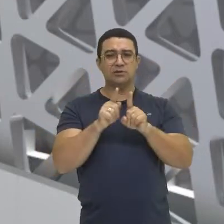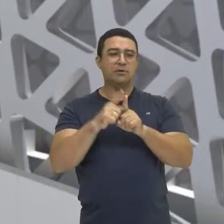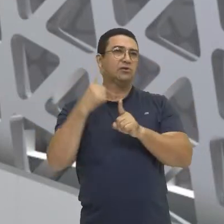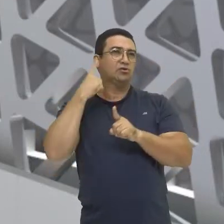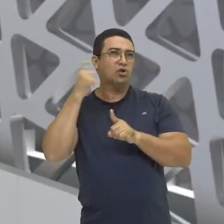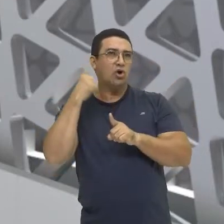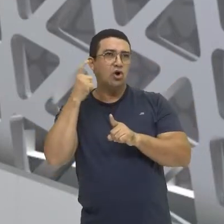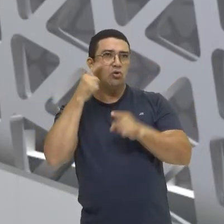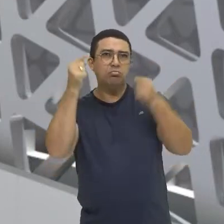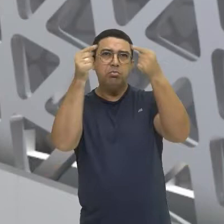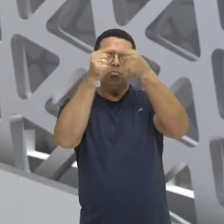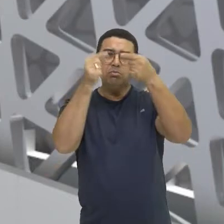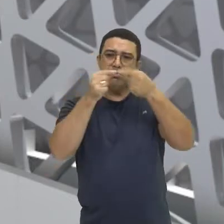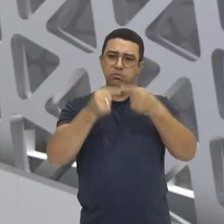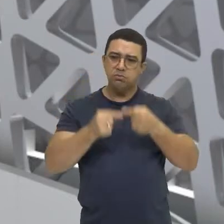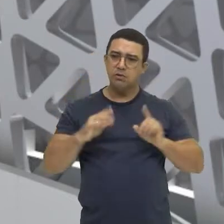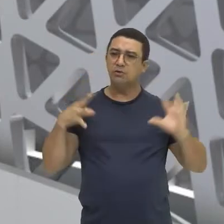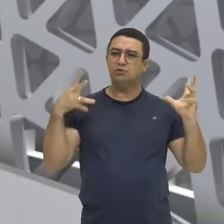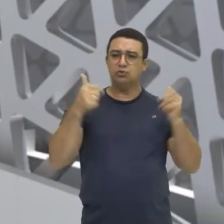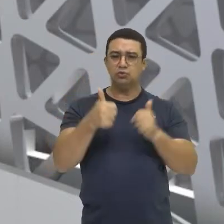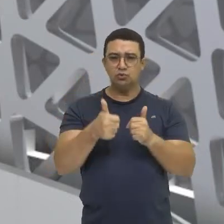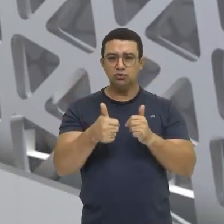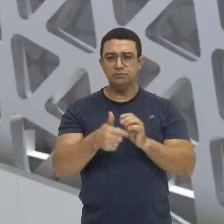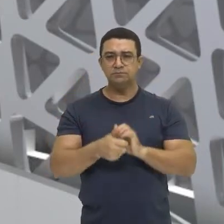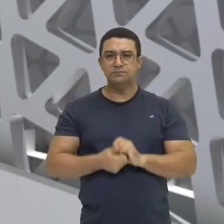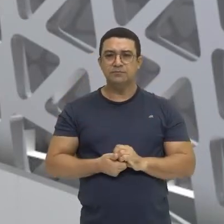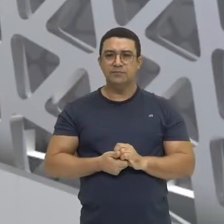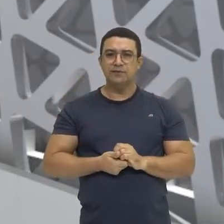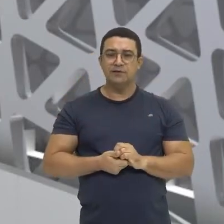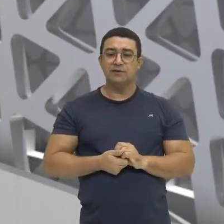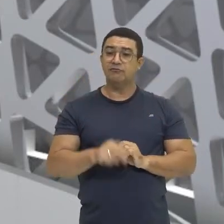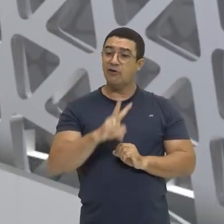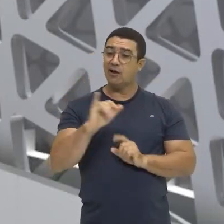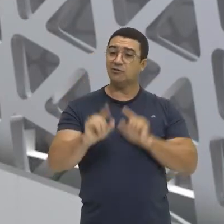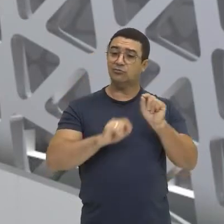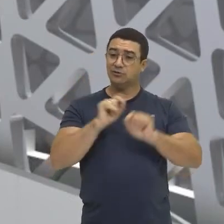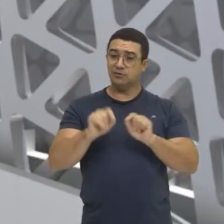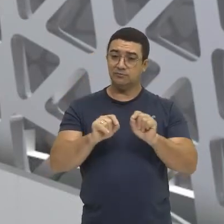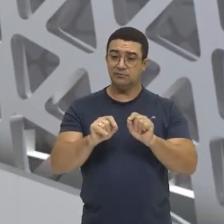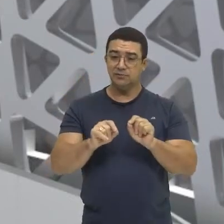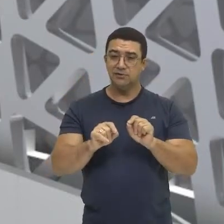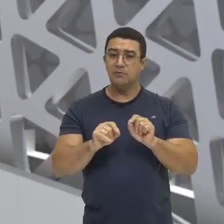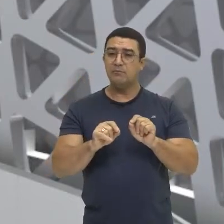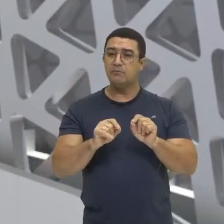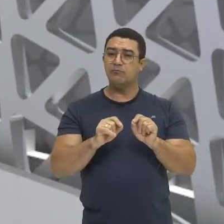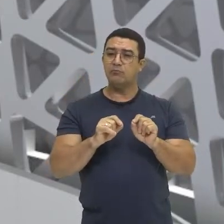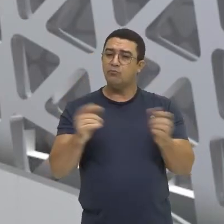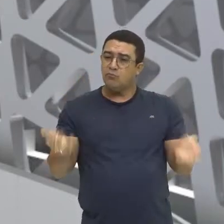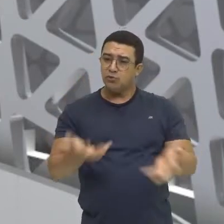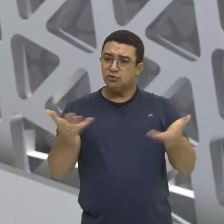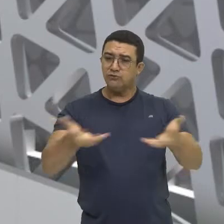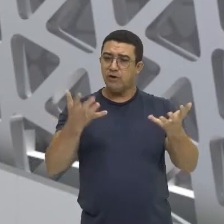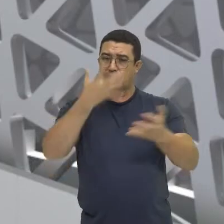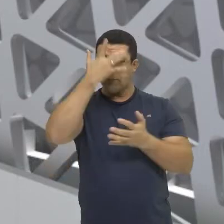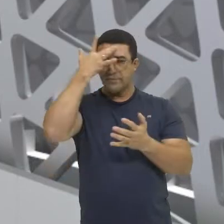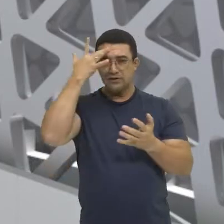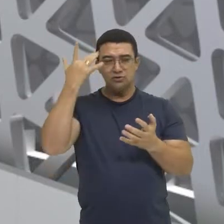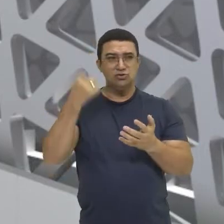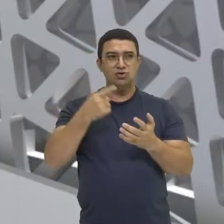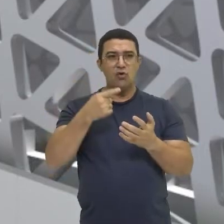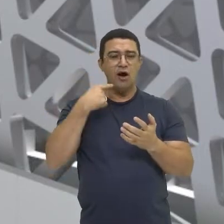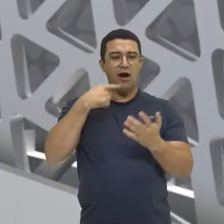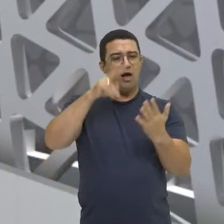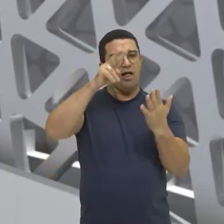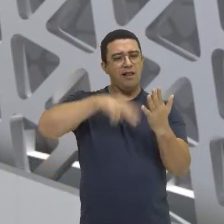né? Então, todas essas combinações, elas vão provocar no leitor, né, no momento da declamação,